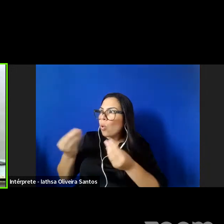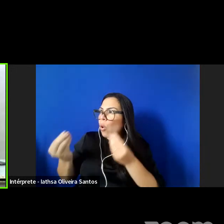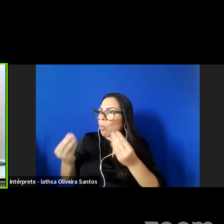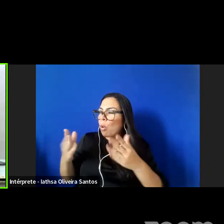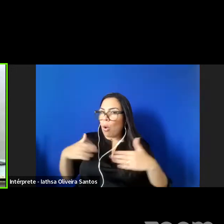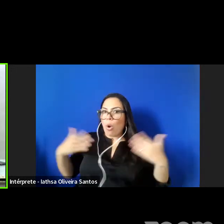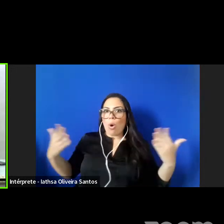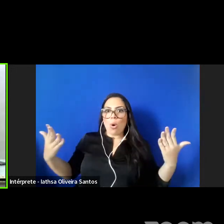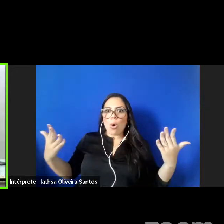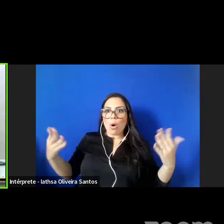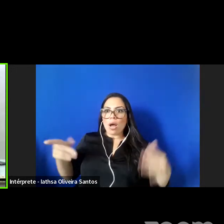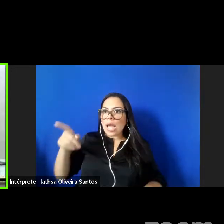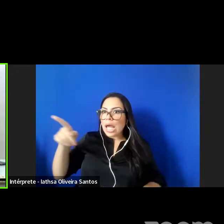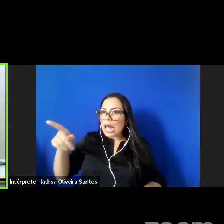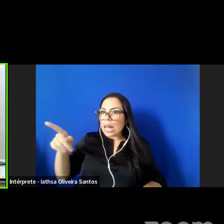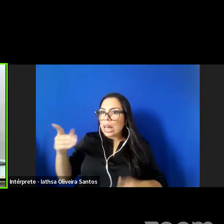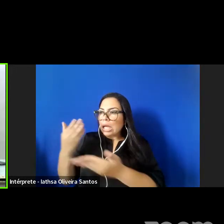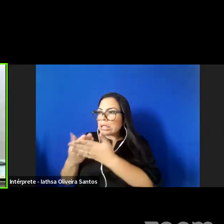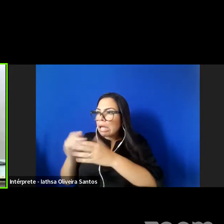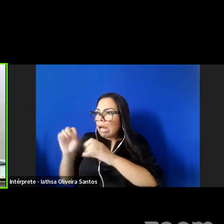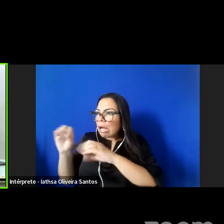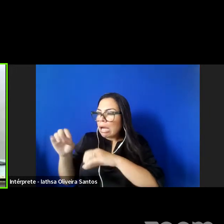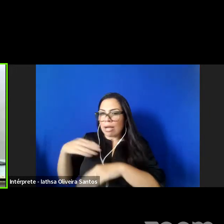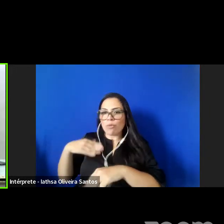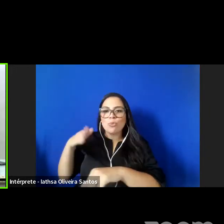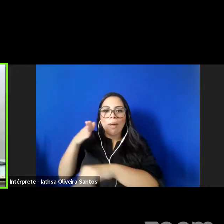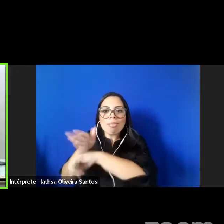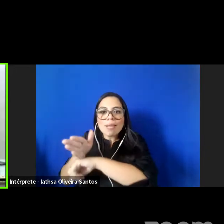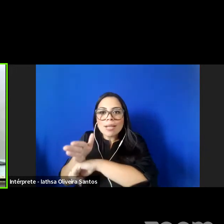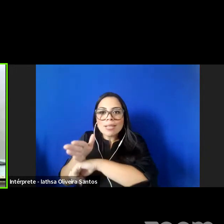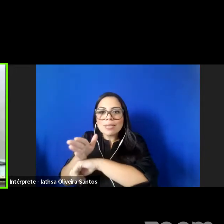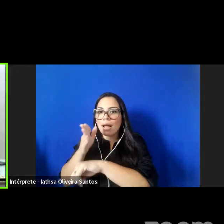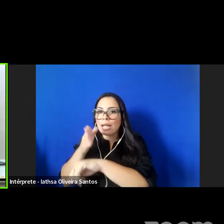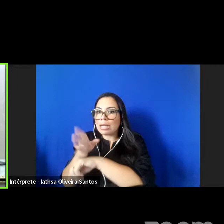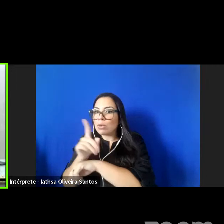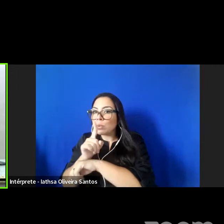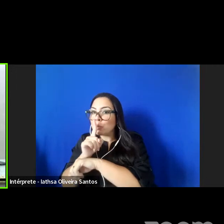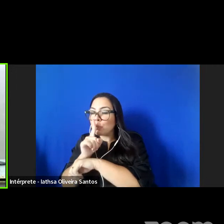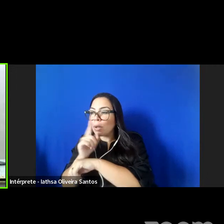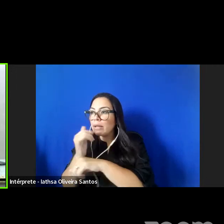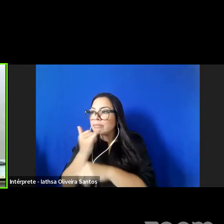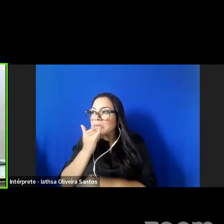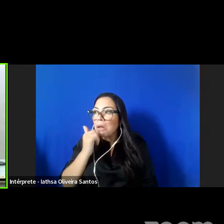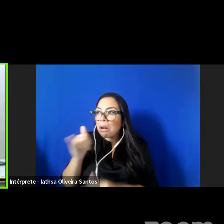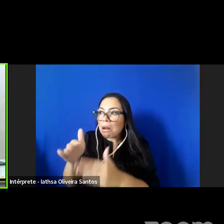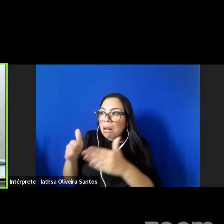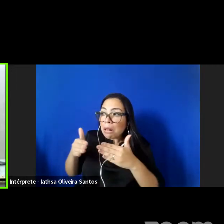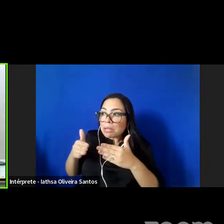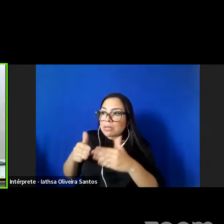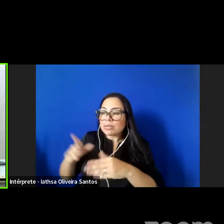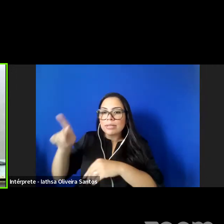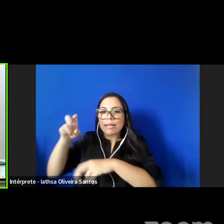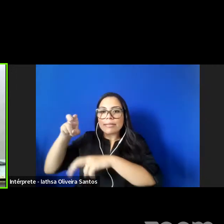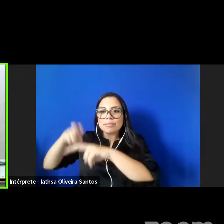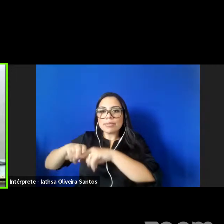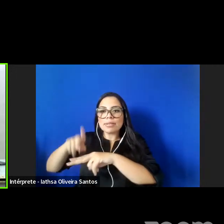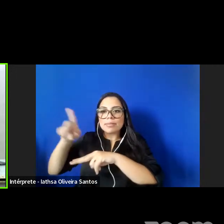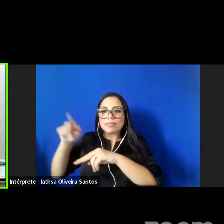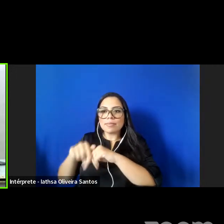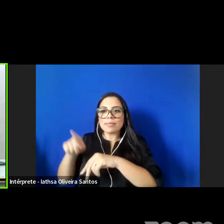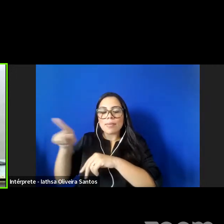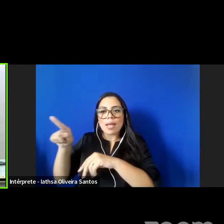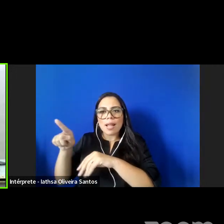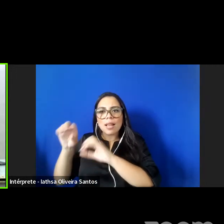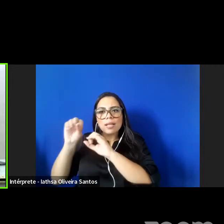possível. Não é possível, estava dando aula. Aí entrei de fininho, pedi licença, entrei e sentei lá no fundo. Ele estava dando